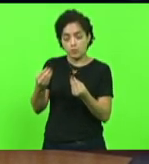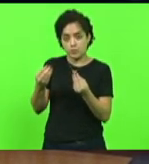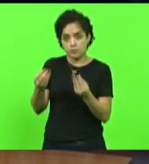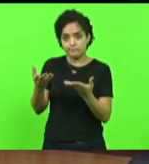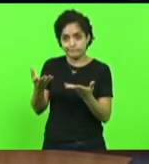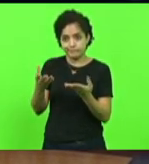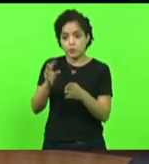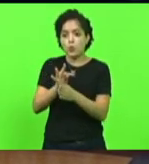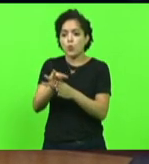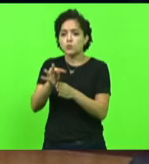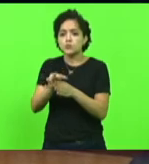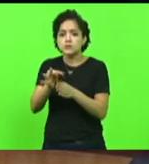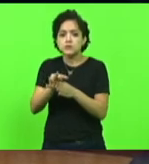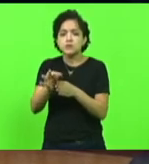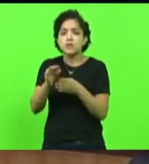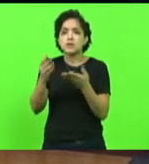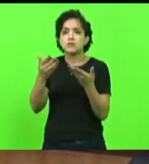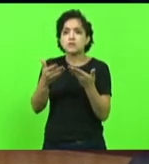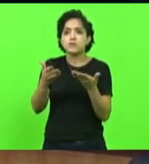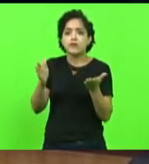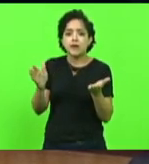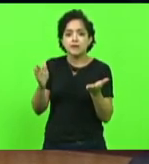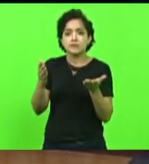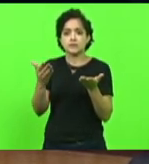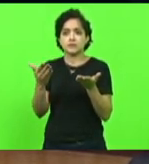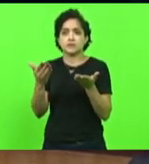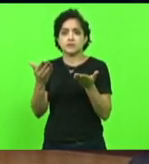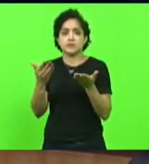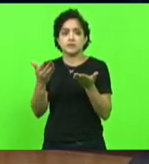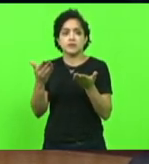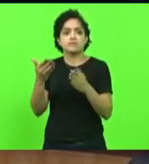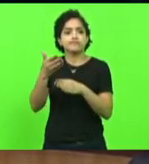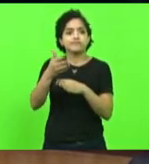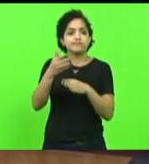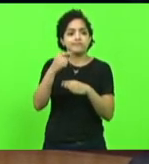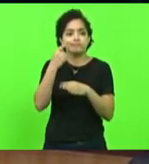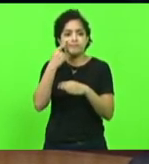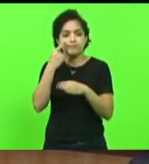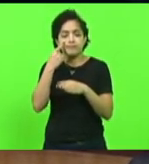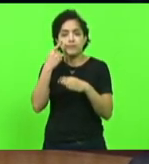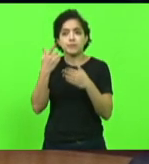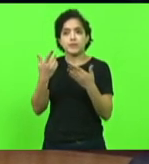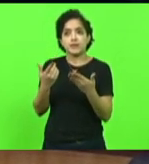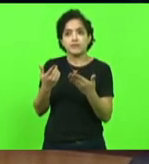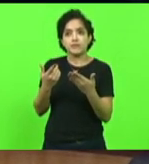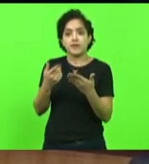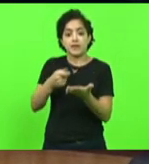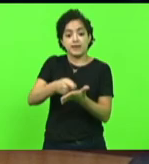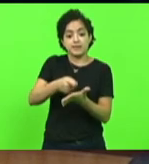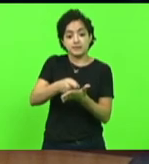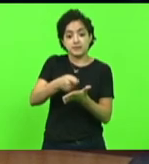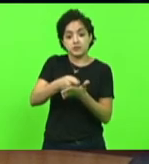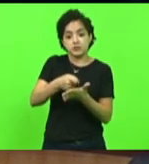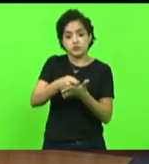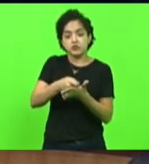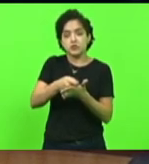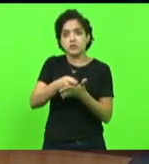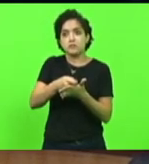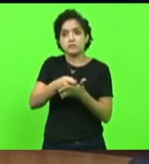Tutelar vai abrir as portas de uma família e vai exigir e com que